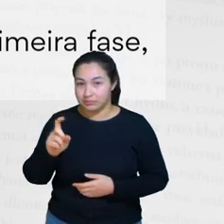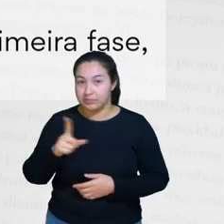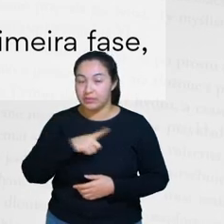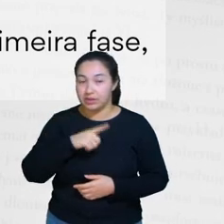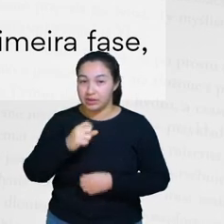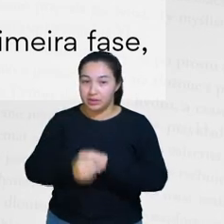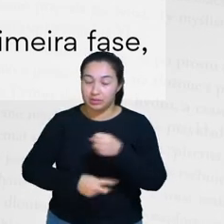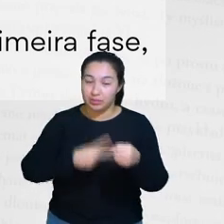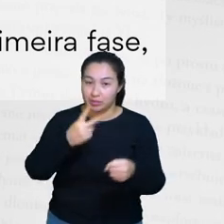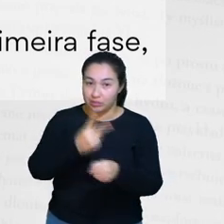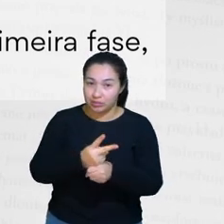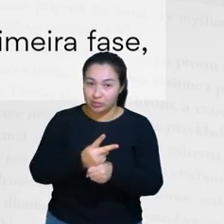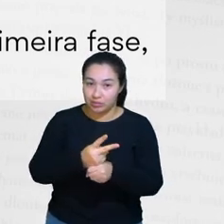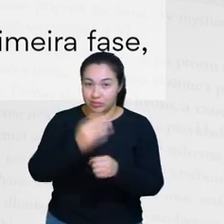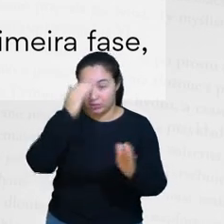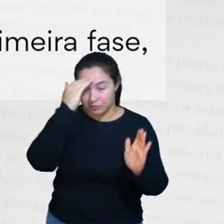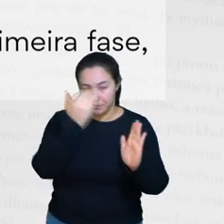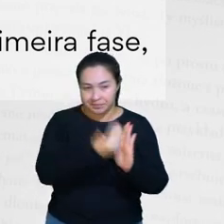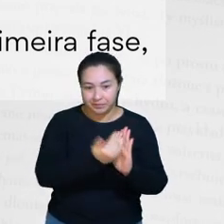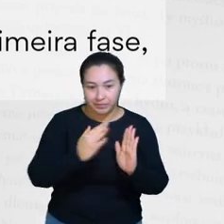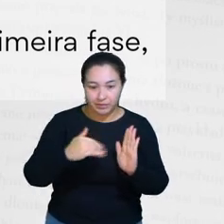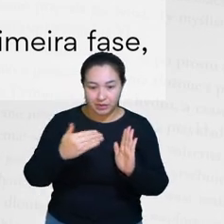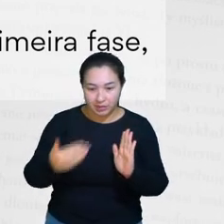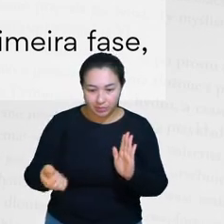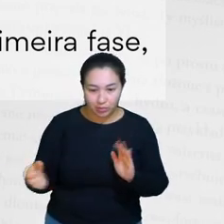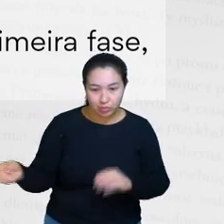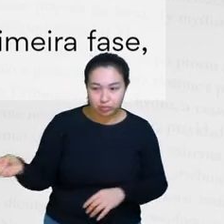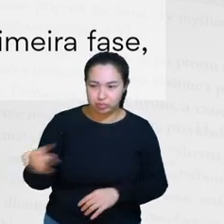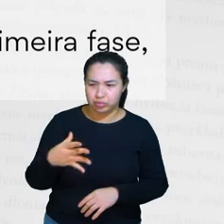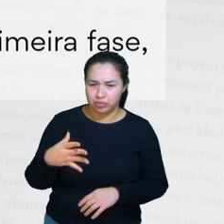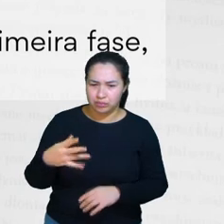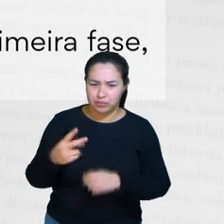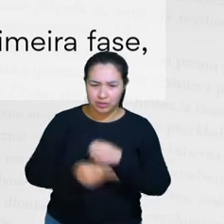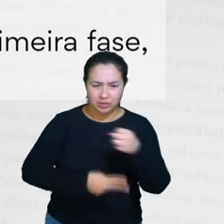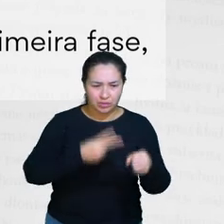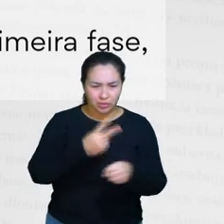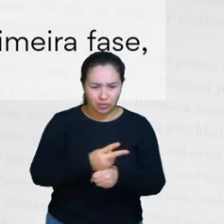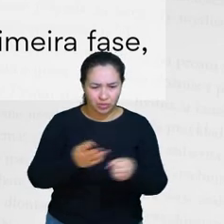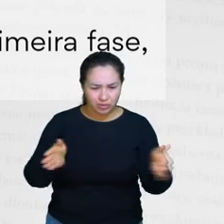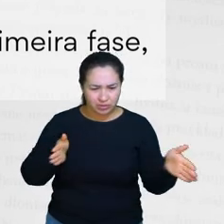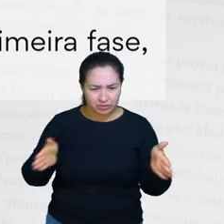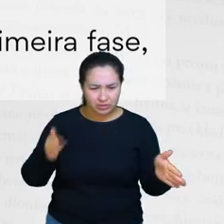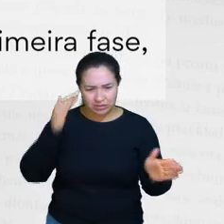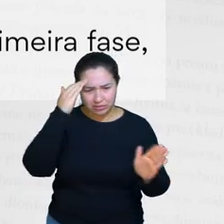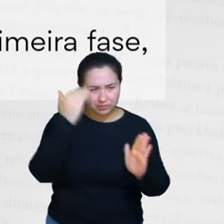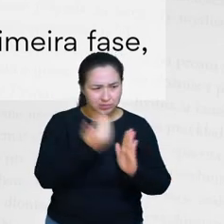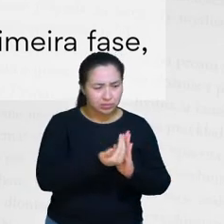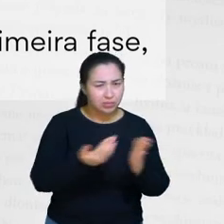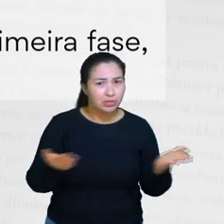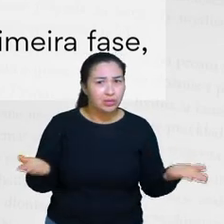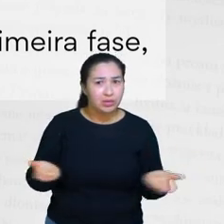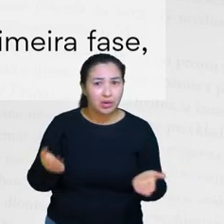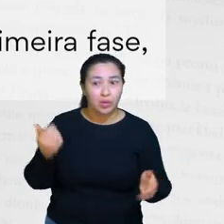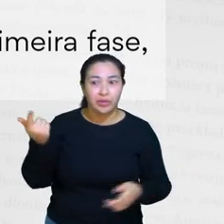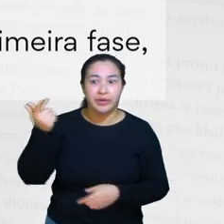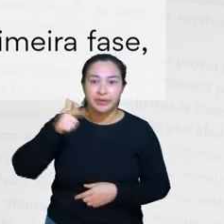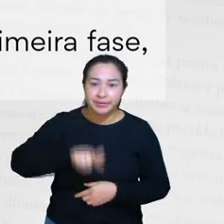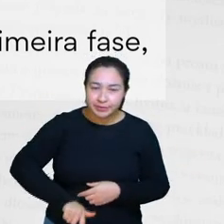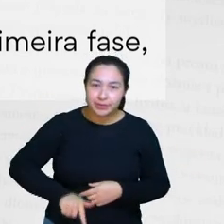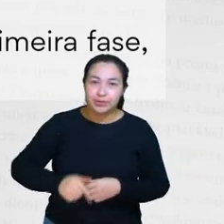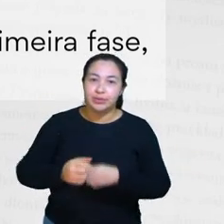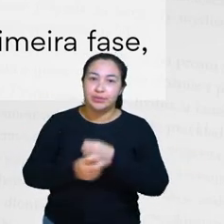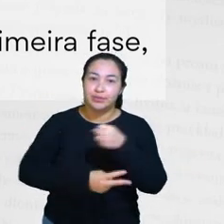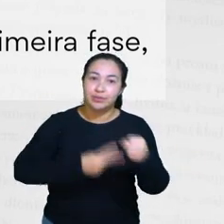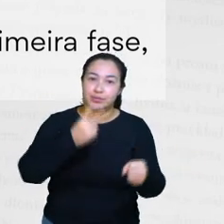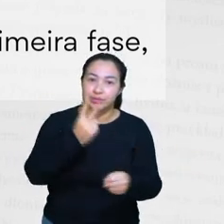implementar depois veio a 02/2019 e tivemos 2 anos para implementar E Agora Nós temos a 04 2024 e